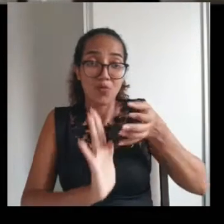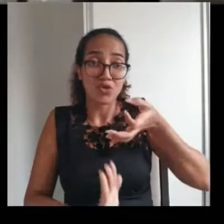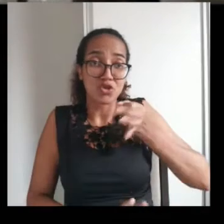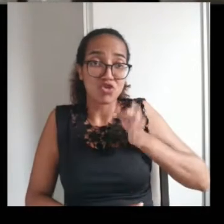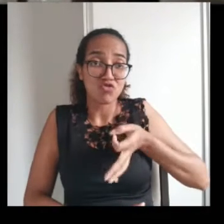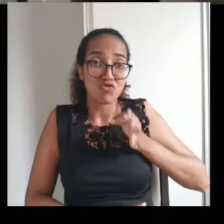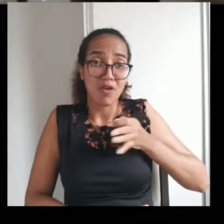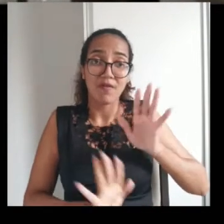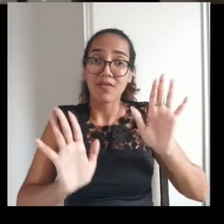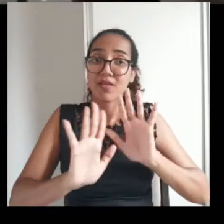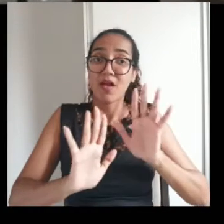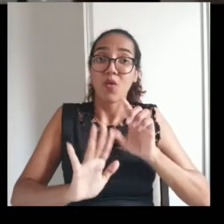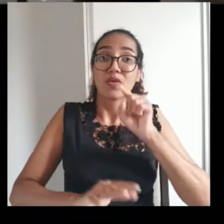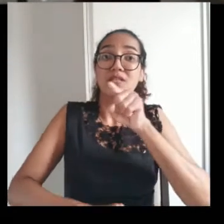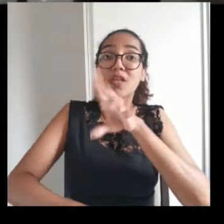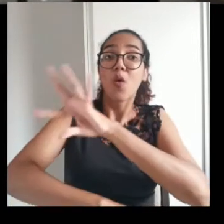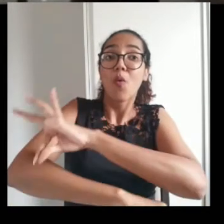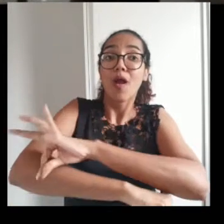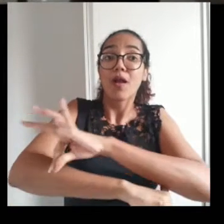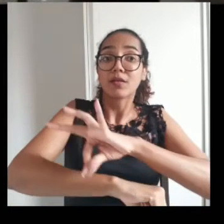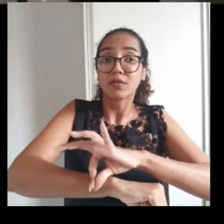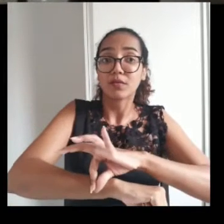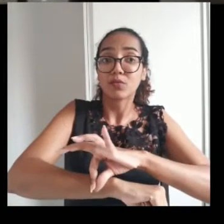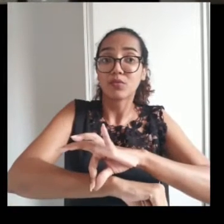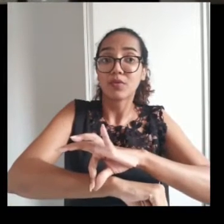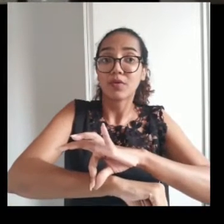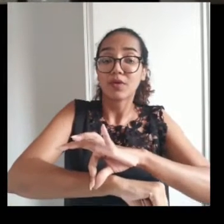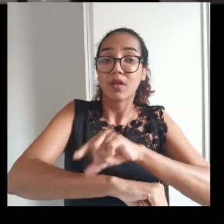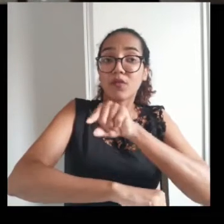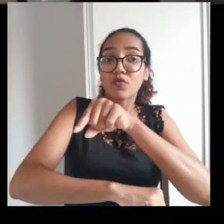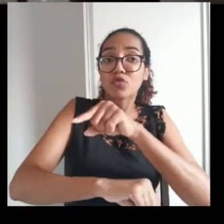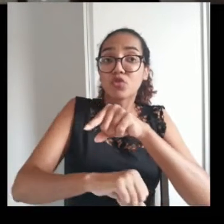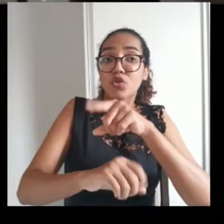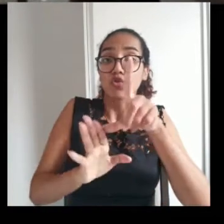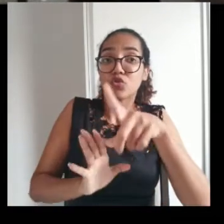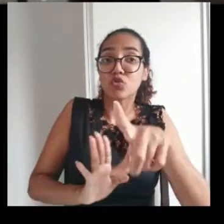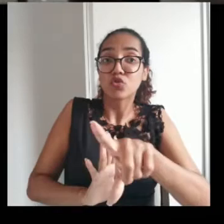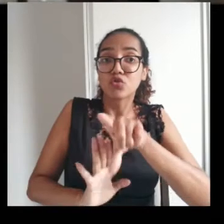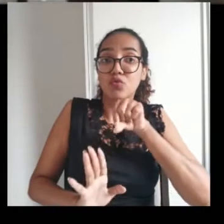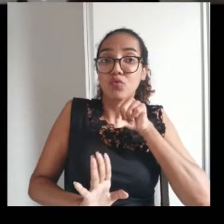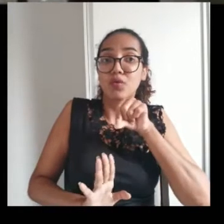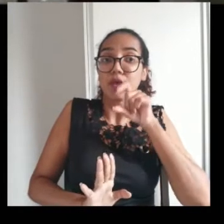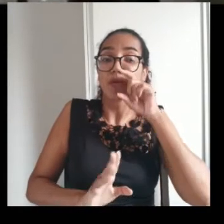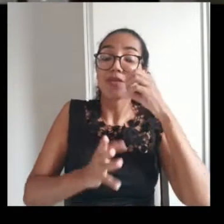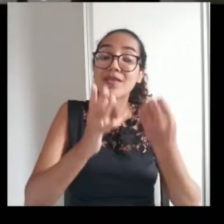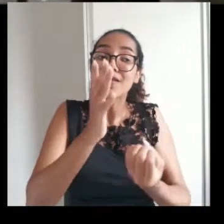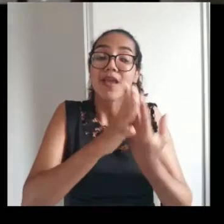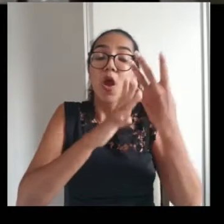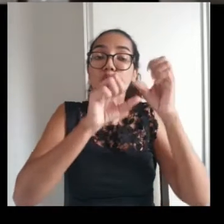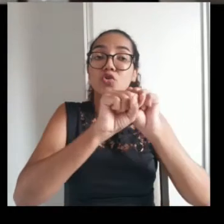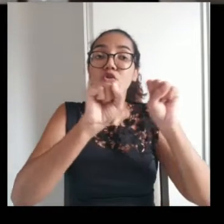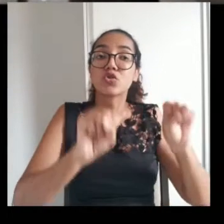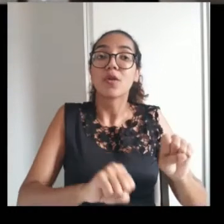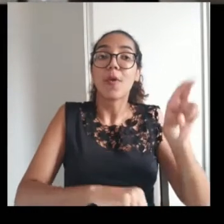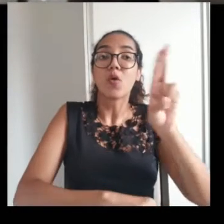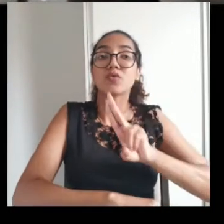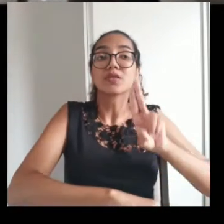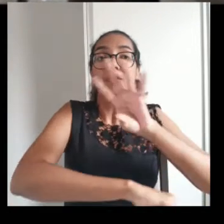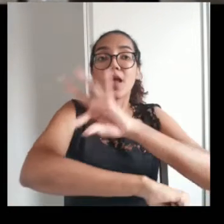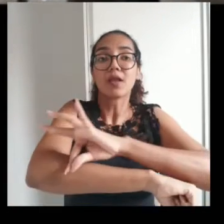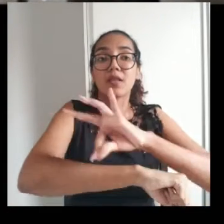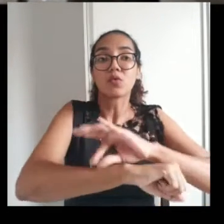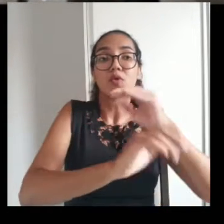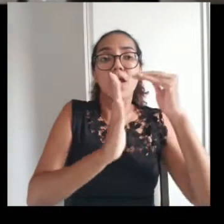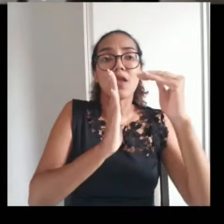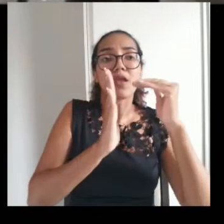você tomou, que a gente tomou aqui, de criar o sistema seguindo uma arquitetura em camadas, né? E aí você diz, mas eu poderia